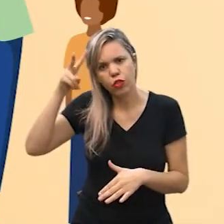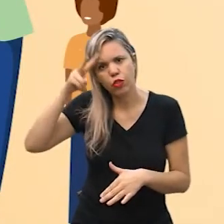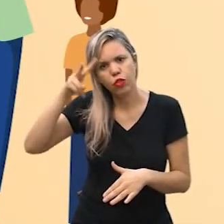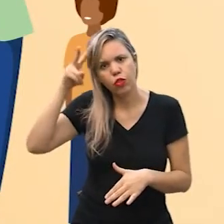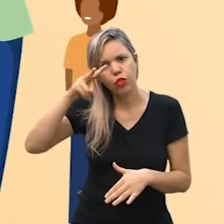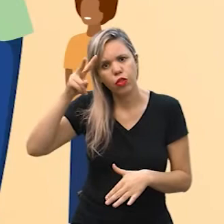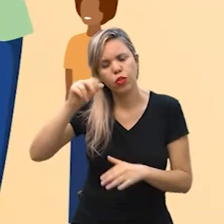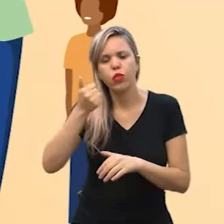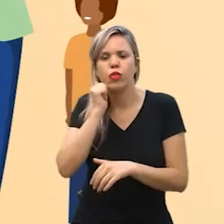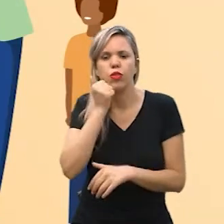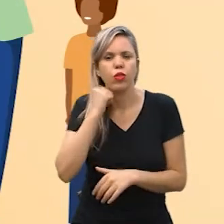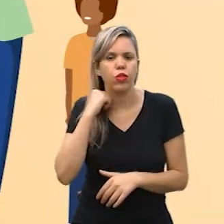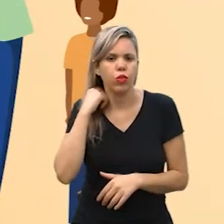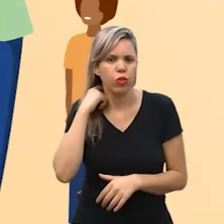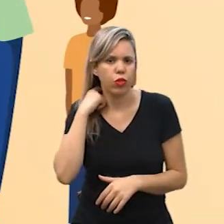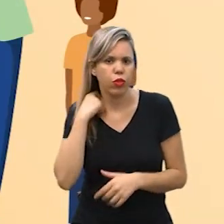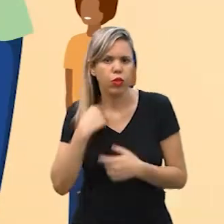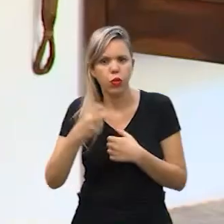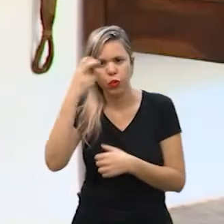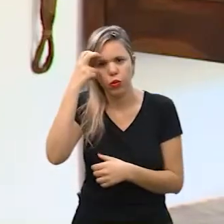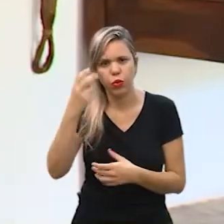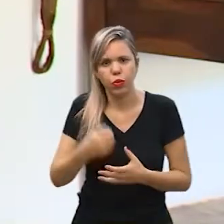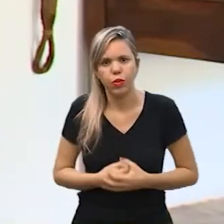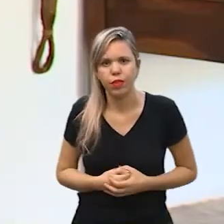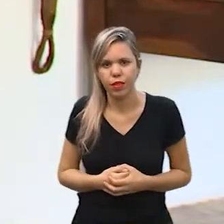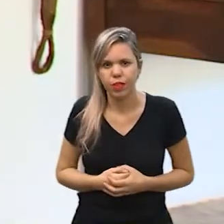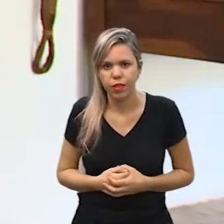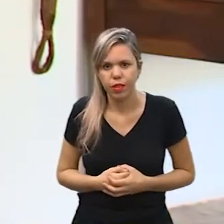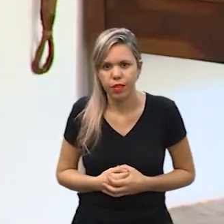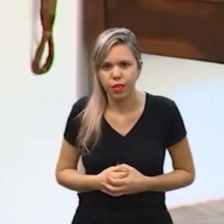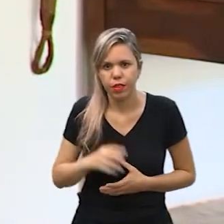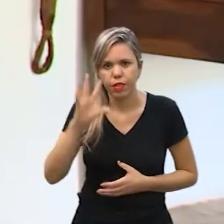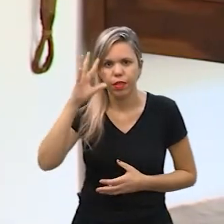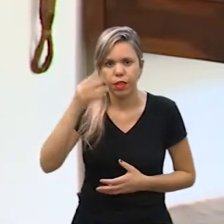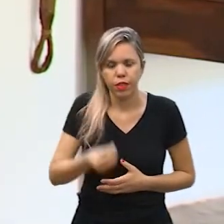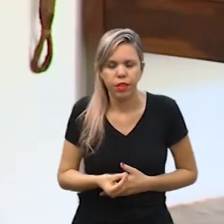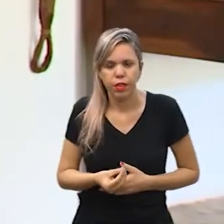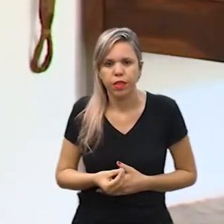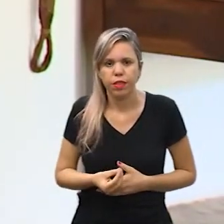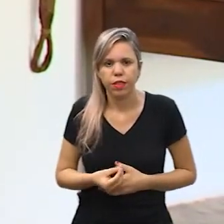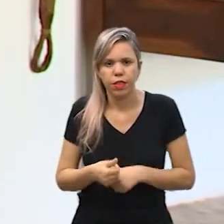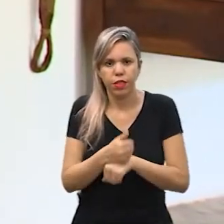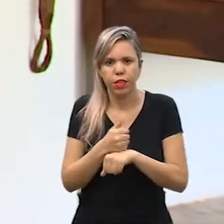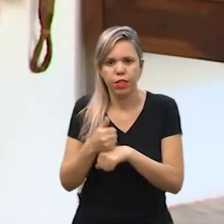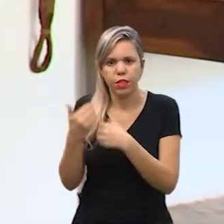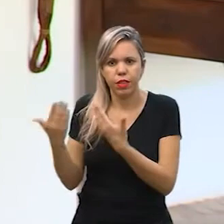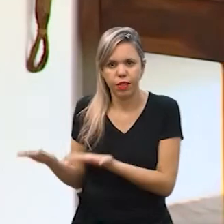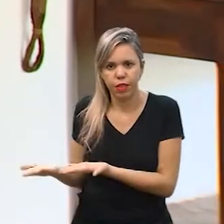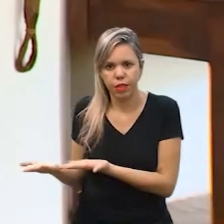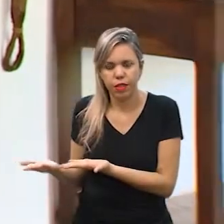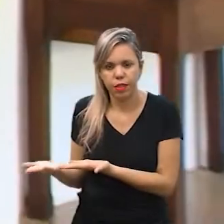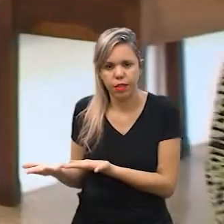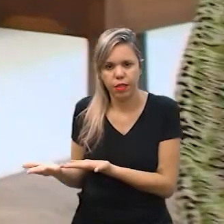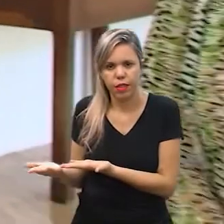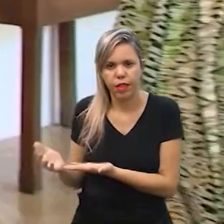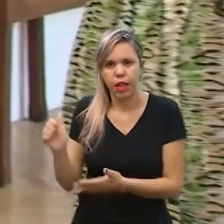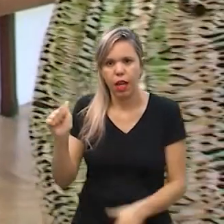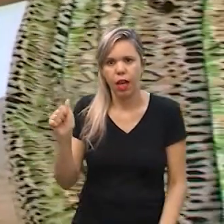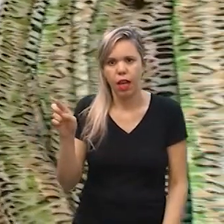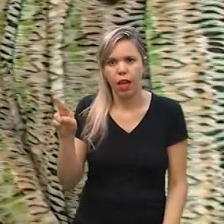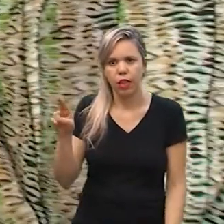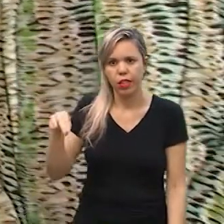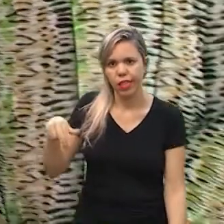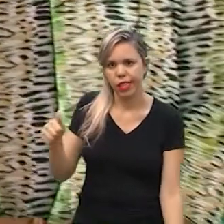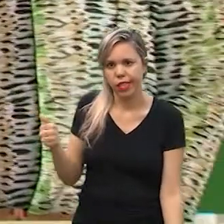históricos, científicos e culturais. Bom, e para a gente entender um pouquinho mais sobre essa profissão, eu estou aqui com a Adriana,